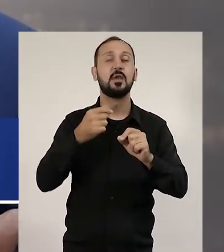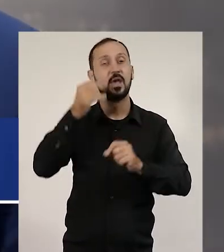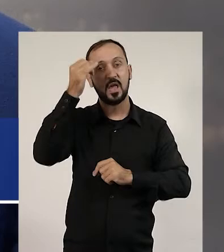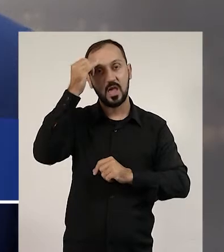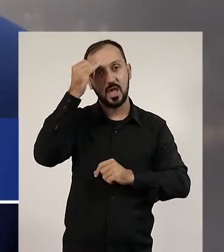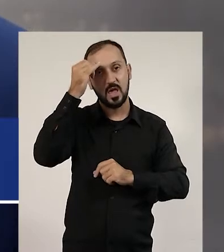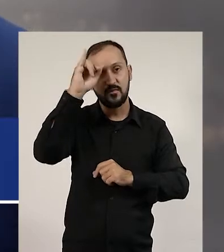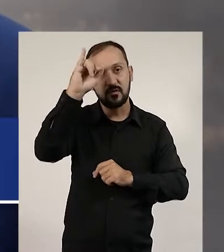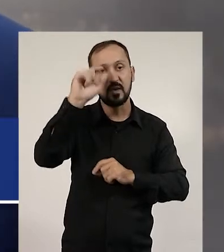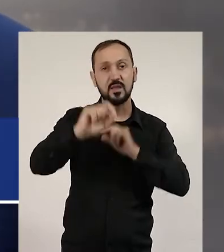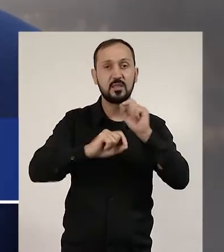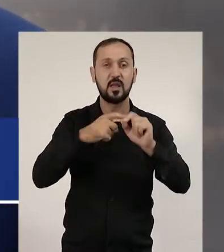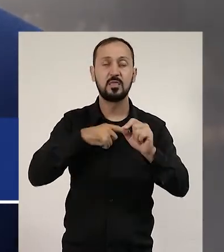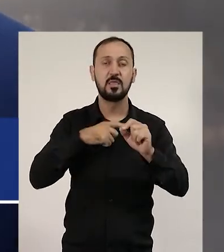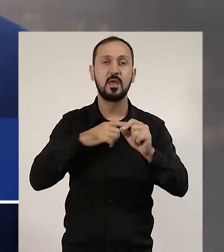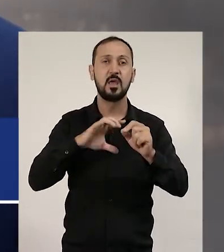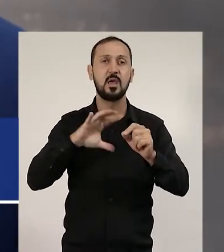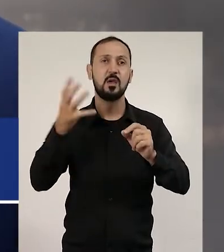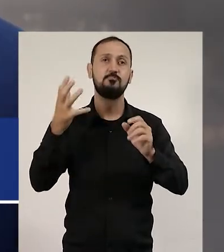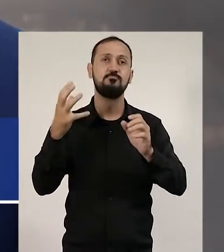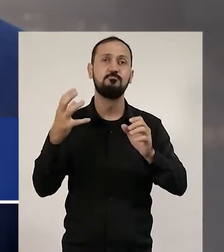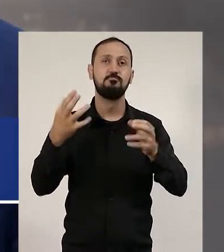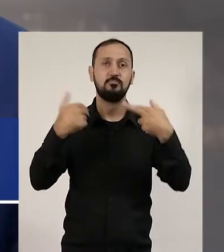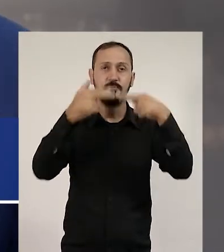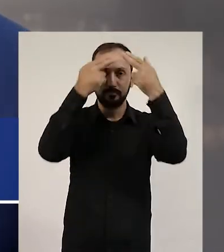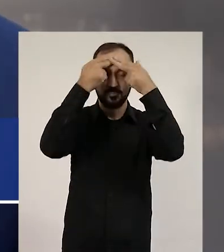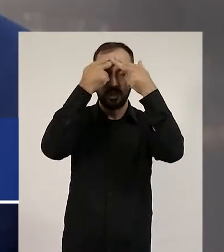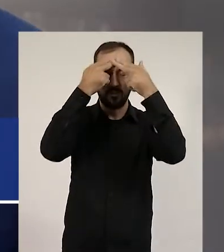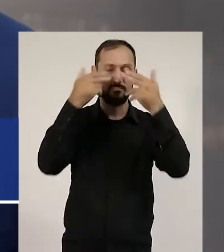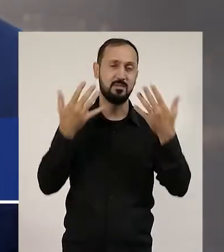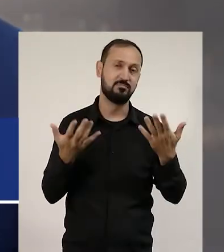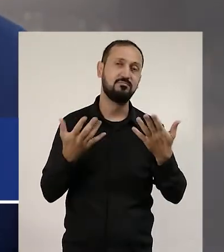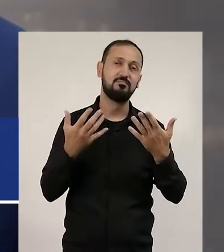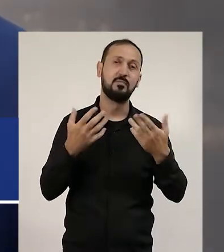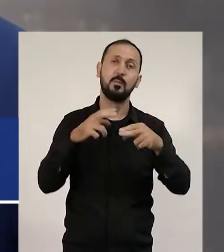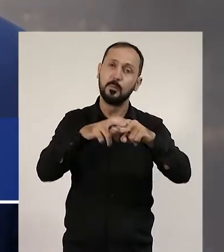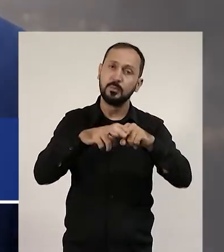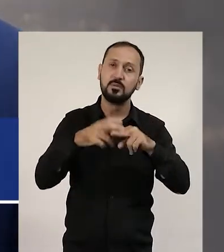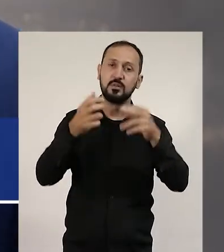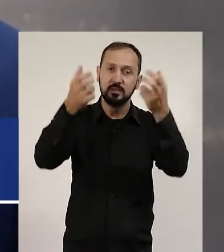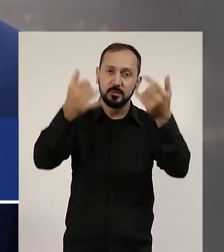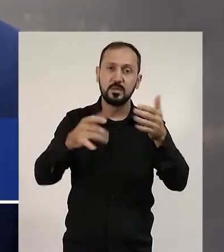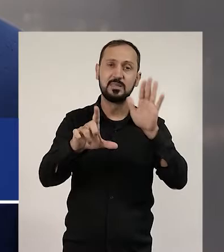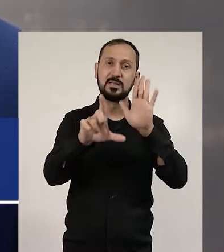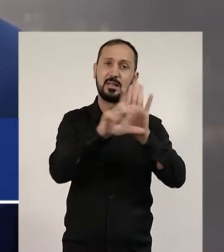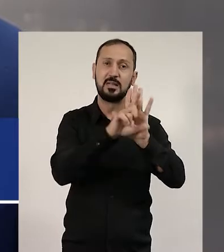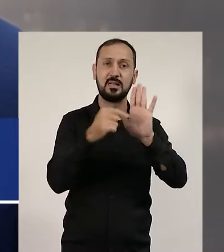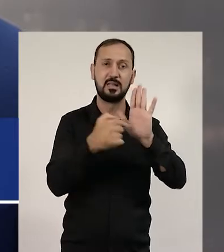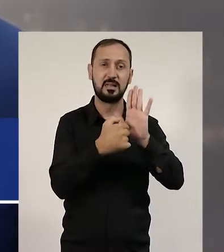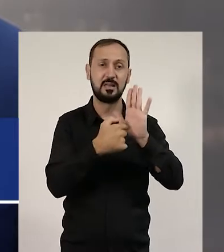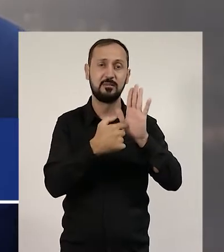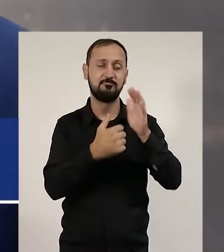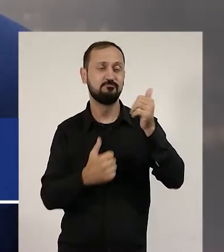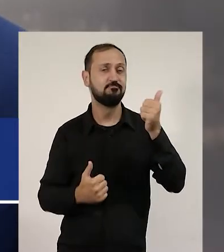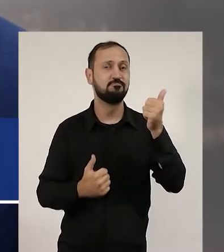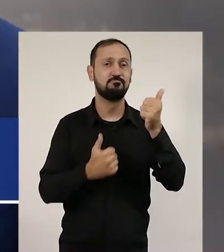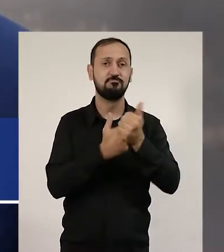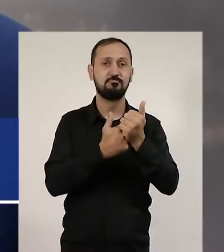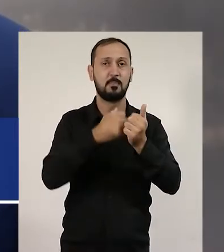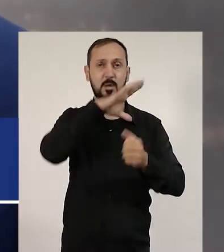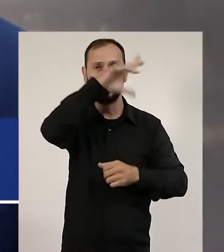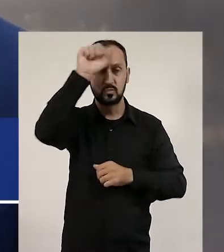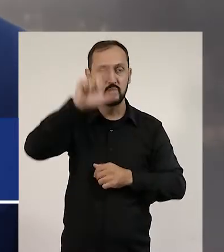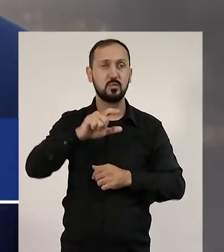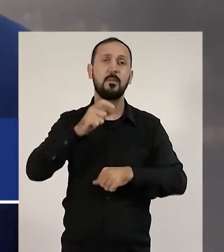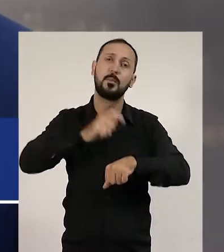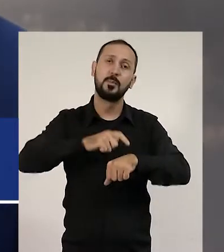venha evitar de ter uma sequela e de ter um trauma ainda maior. Portanto, acredito que essa lei ela vem num momento importante do